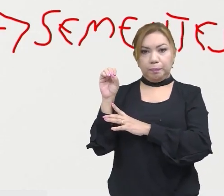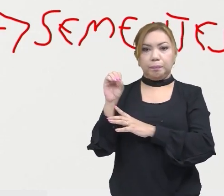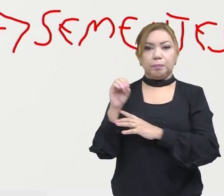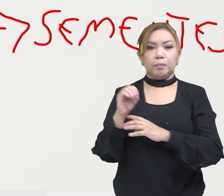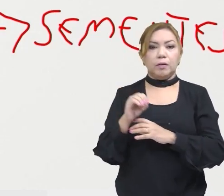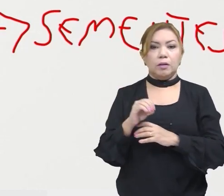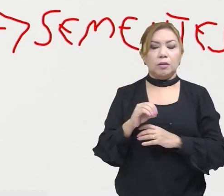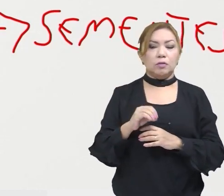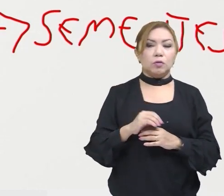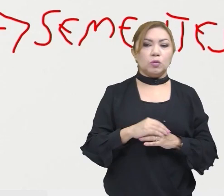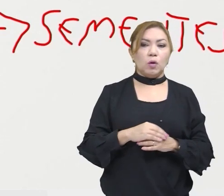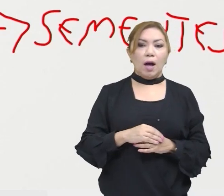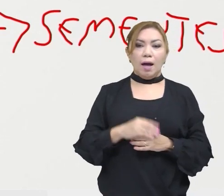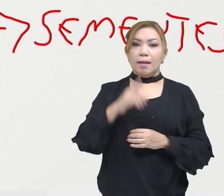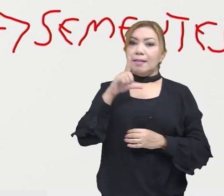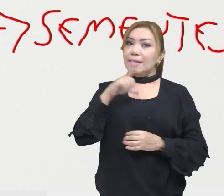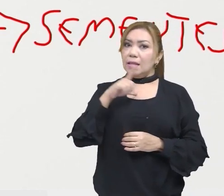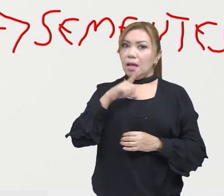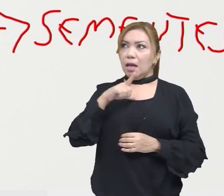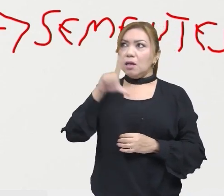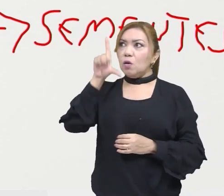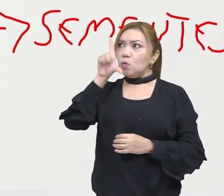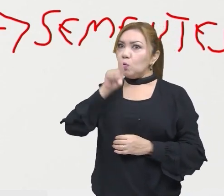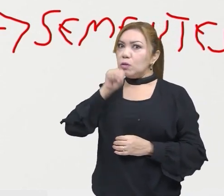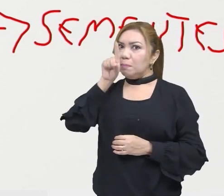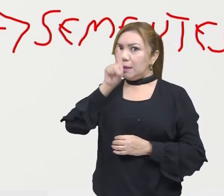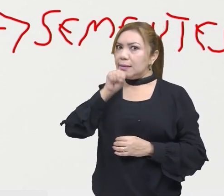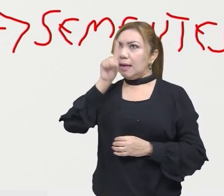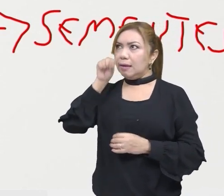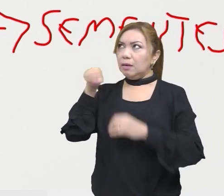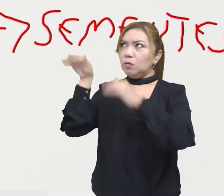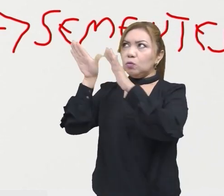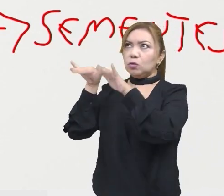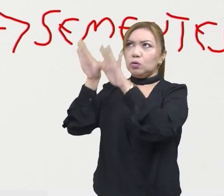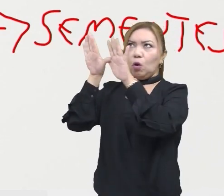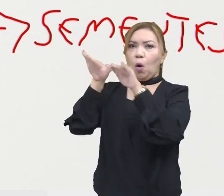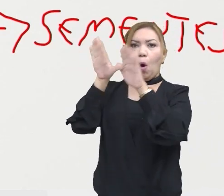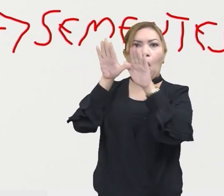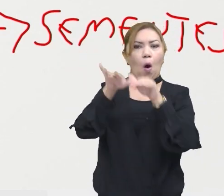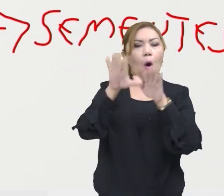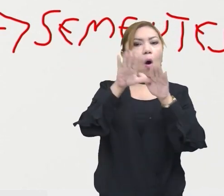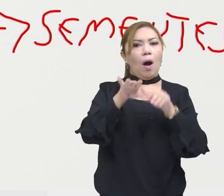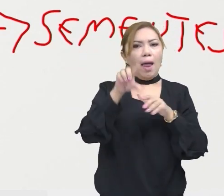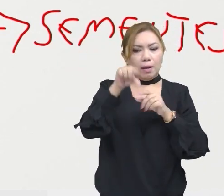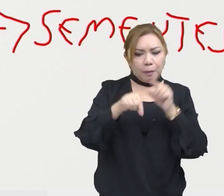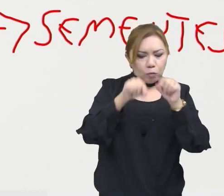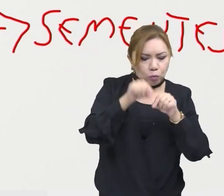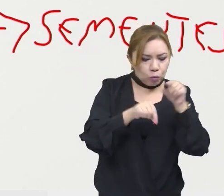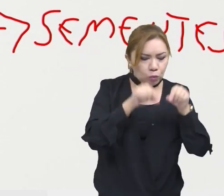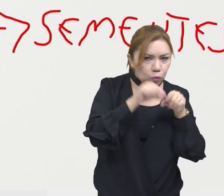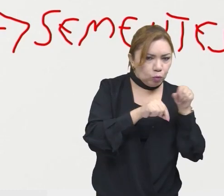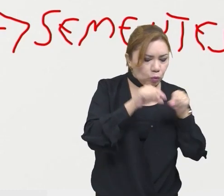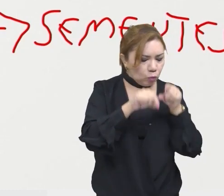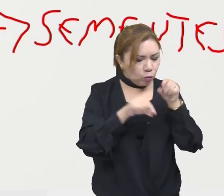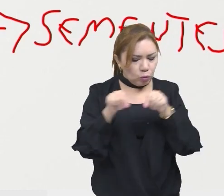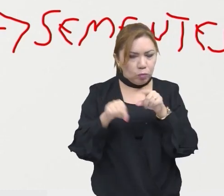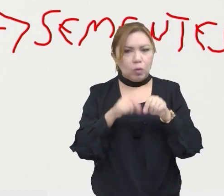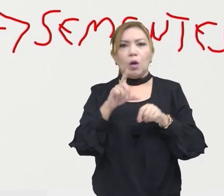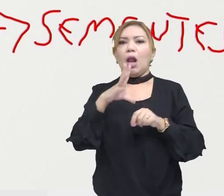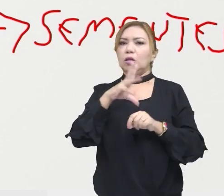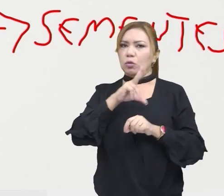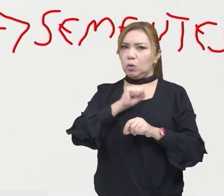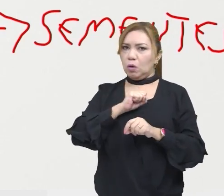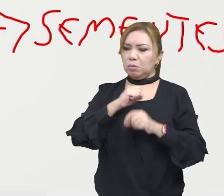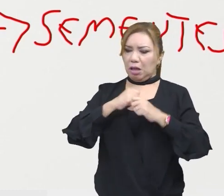desse nutriente que ela oferece para que elas cresçam fortes e voem, né? É muito interessante isso. Outras coisas que